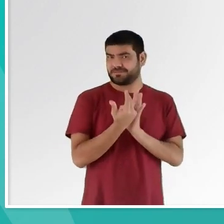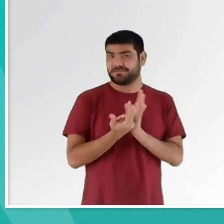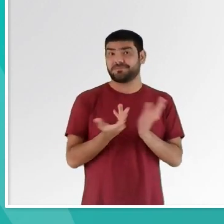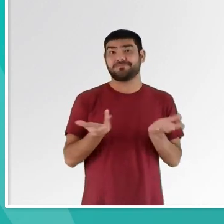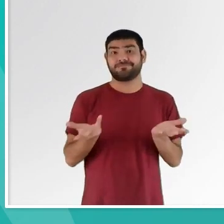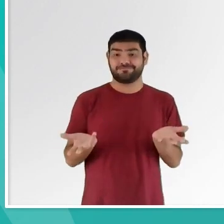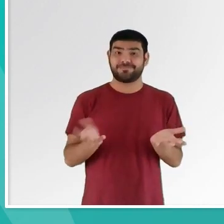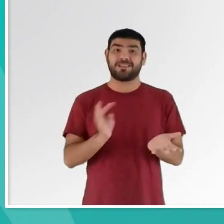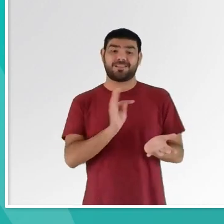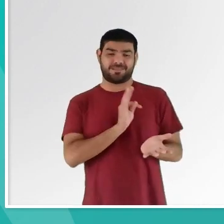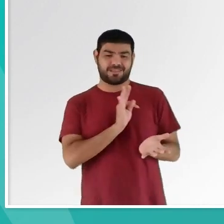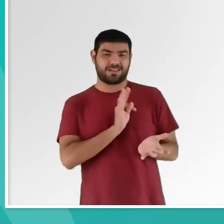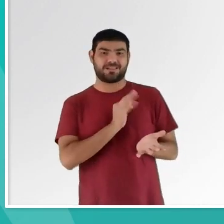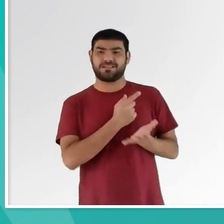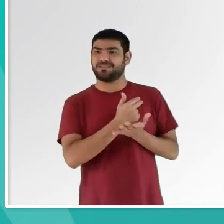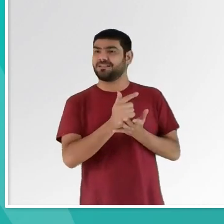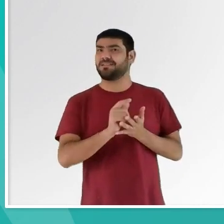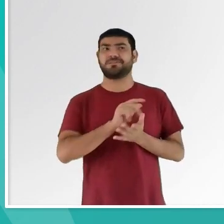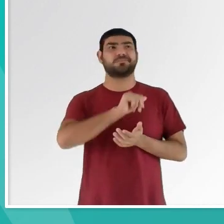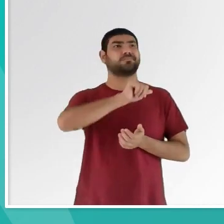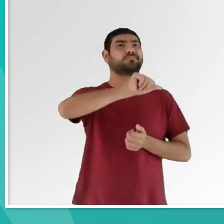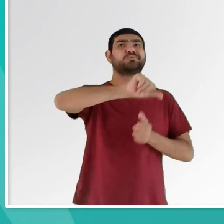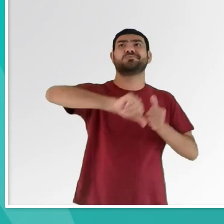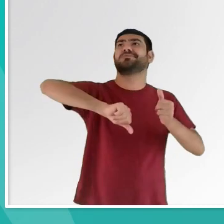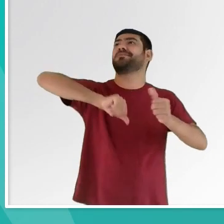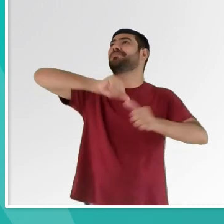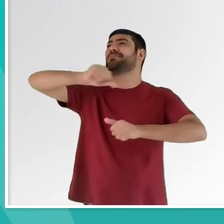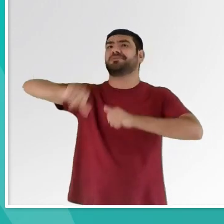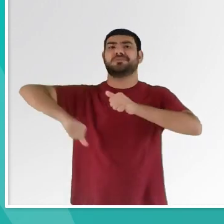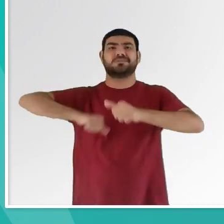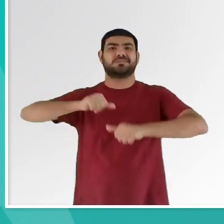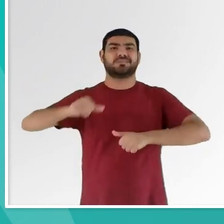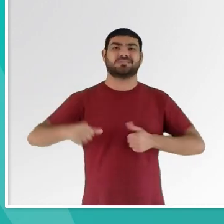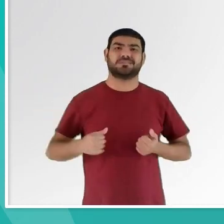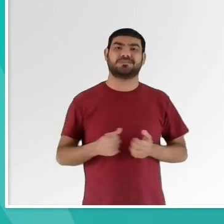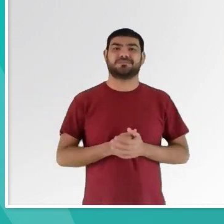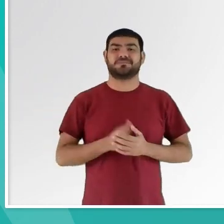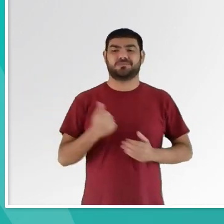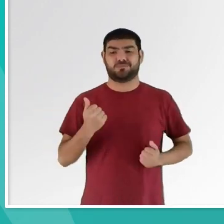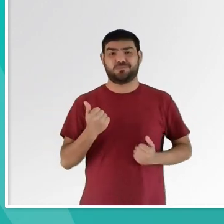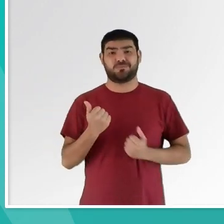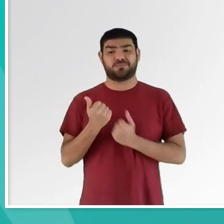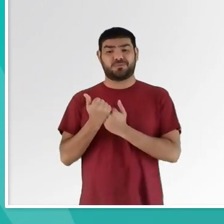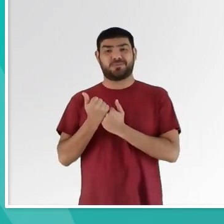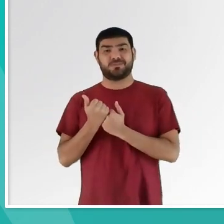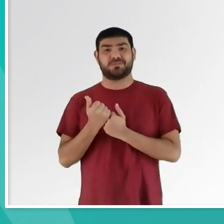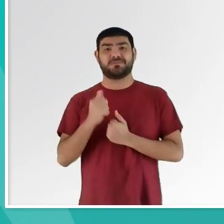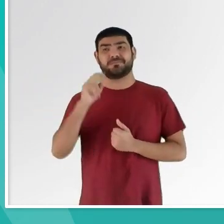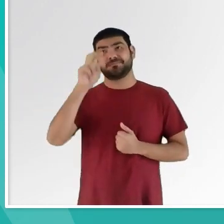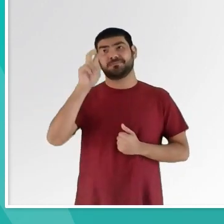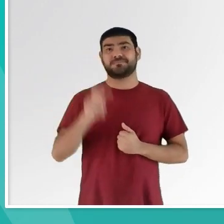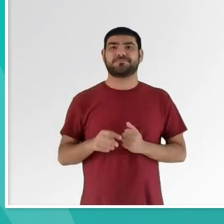são variadas. O suporte, o que é o suporte? O suporte é onde o artista vai fazer o seu